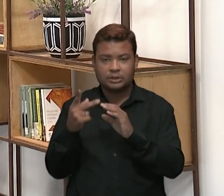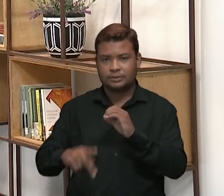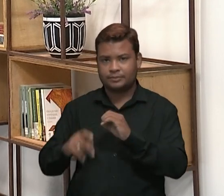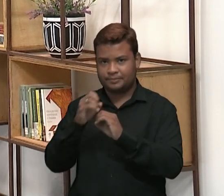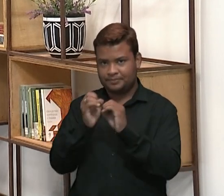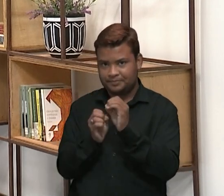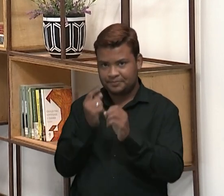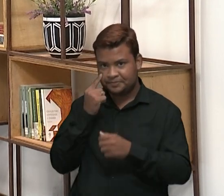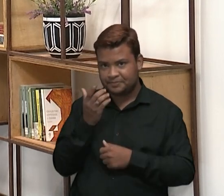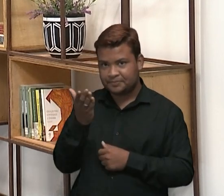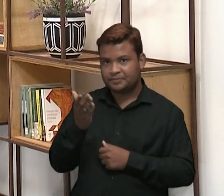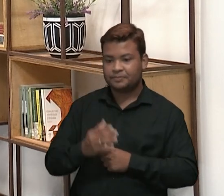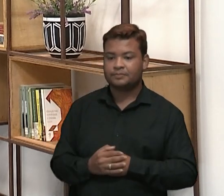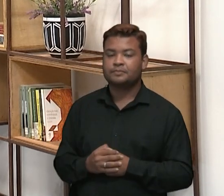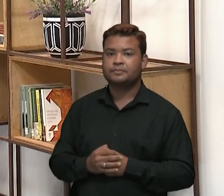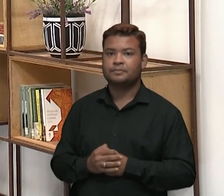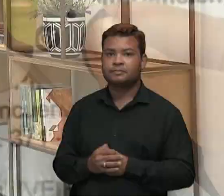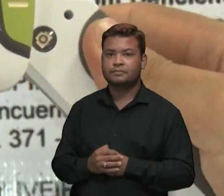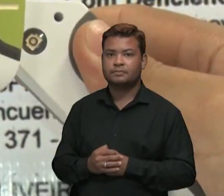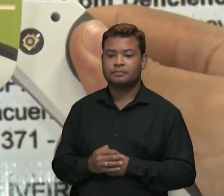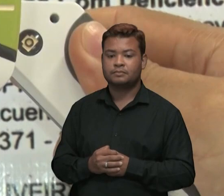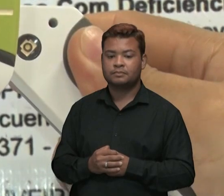UFG.